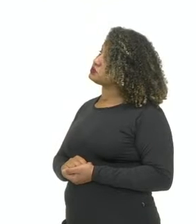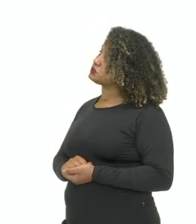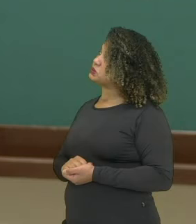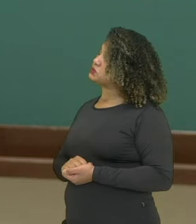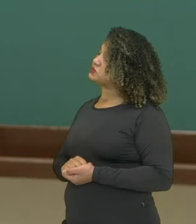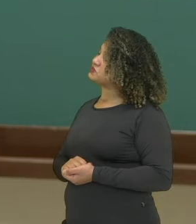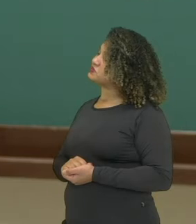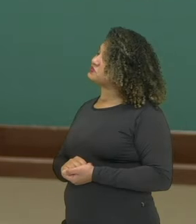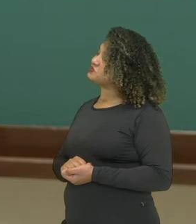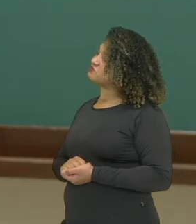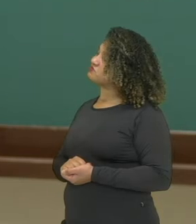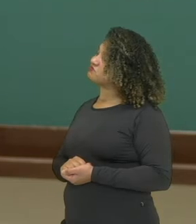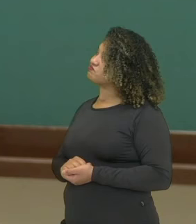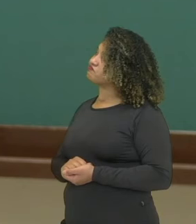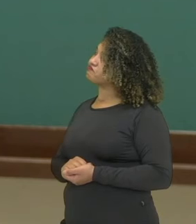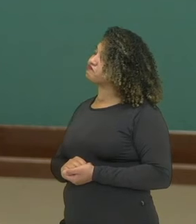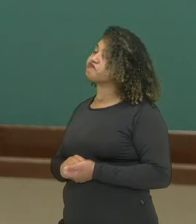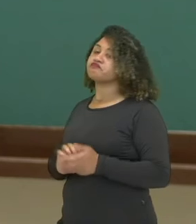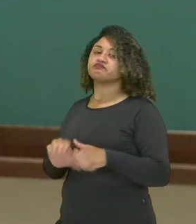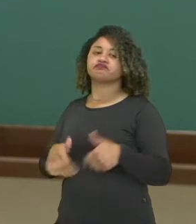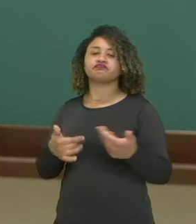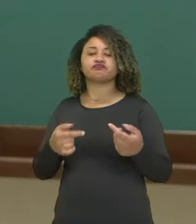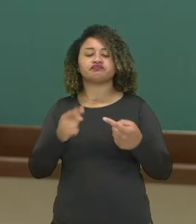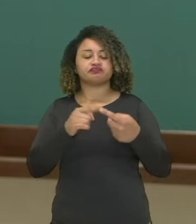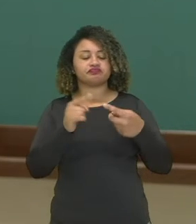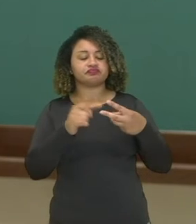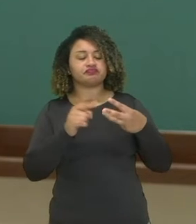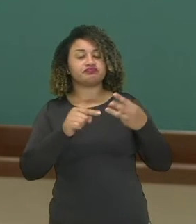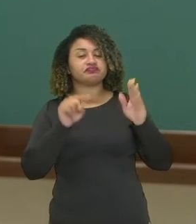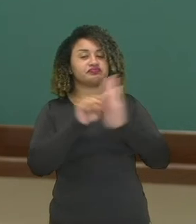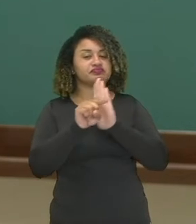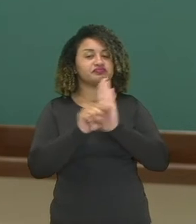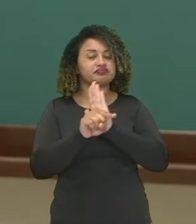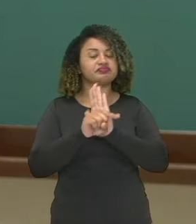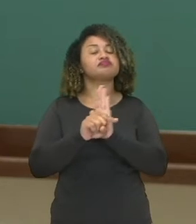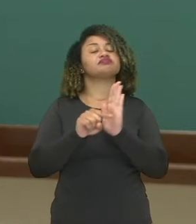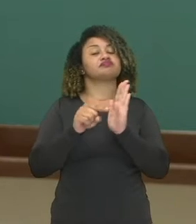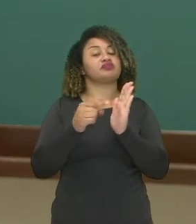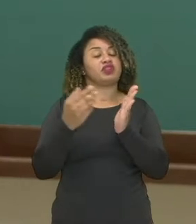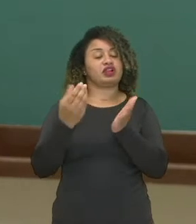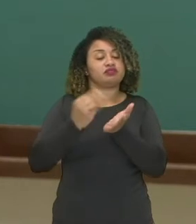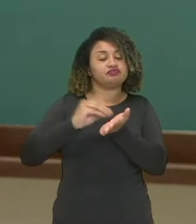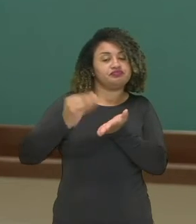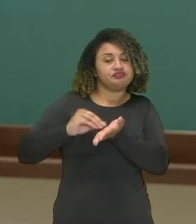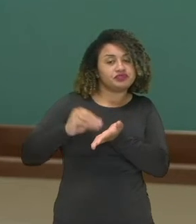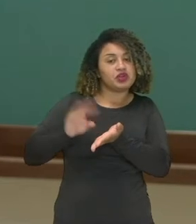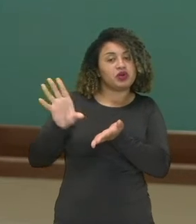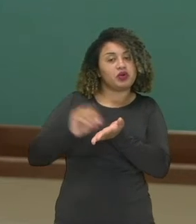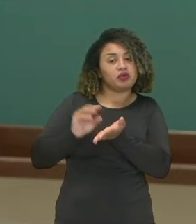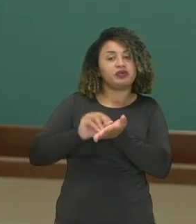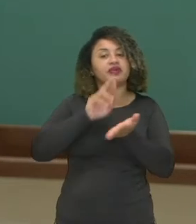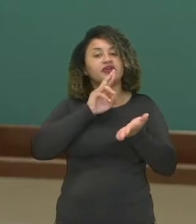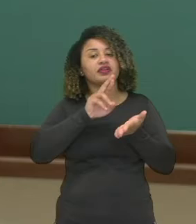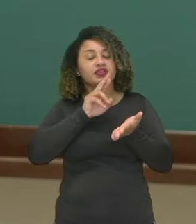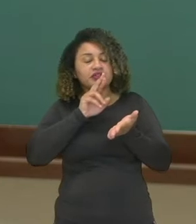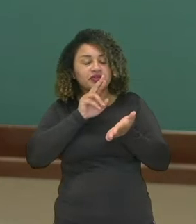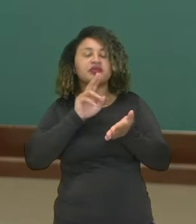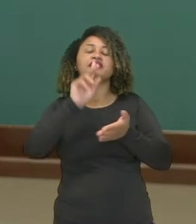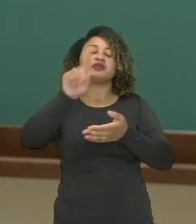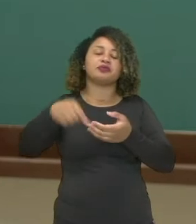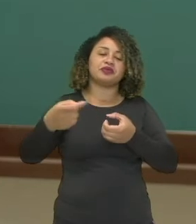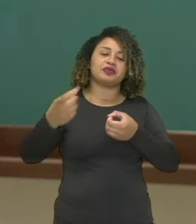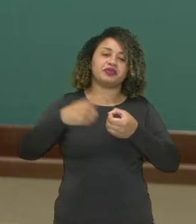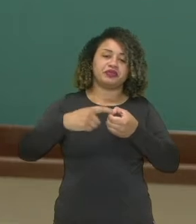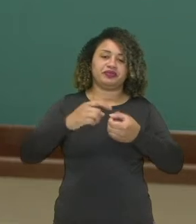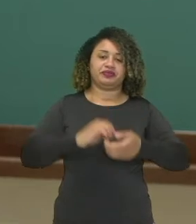de Espanha? Bueno, 3 perguntas, chicos. Anotem no caderno, respondam com tranquilidade. Espero vocês